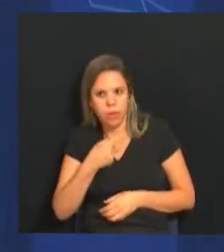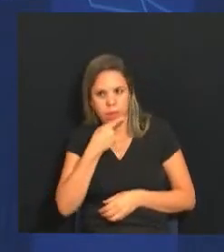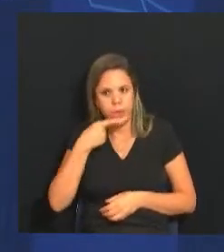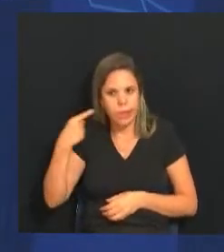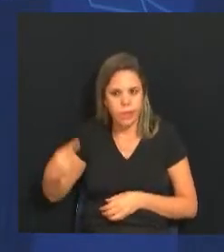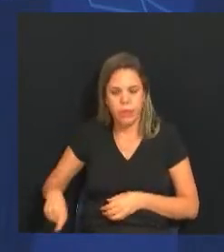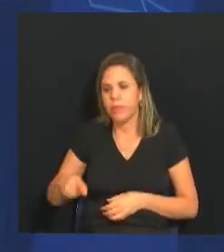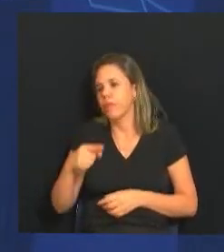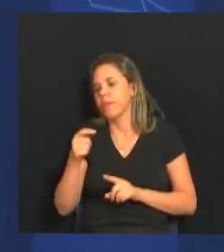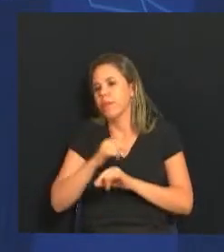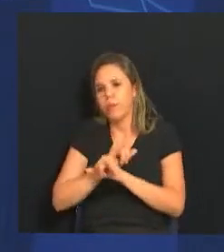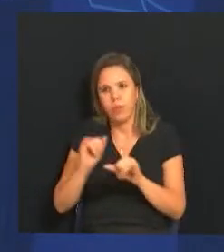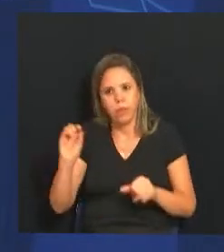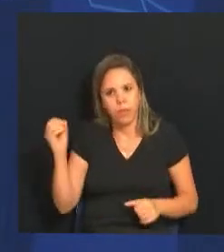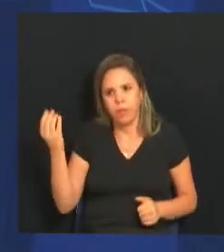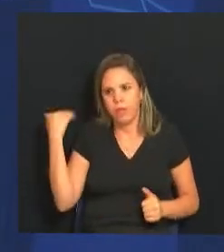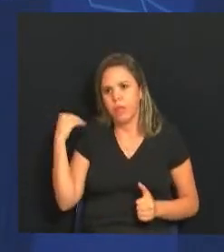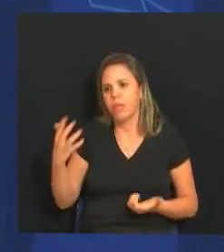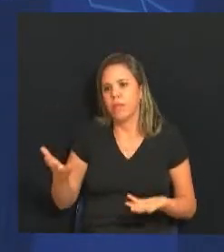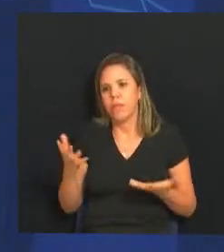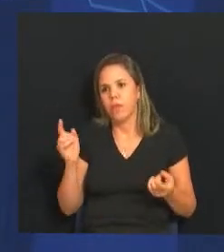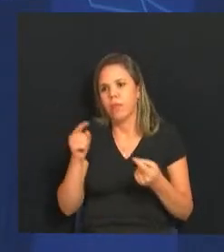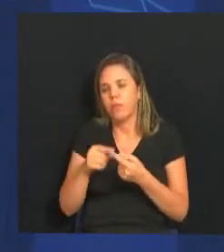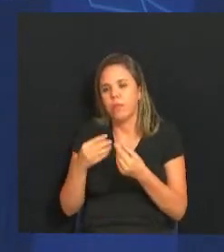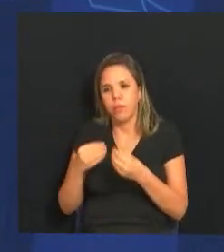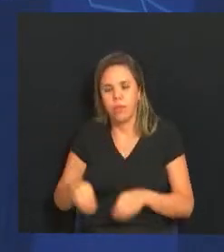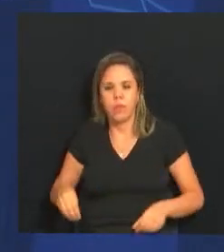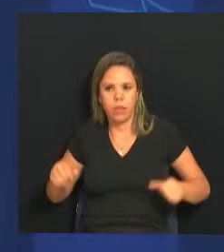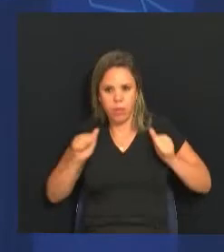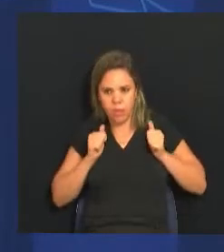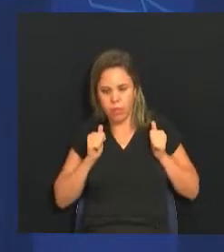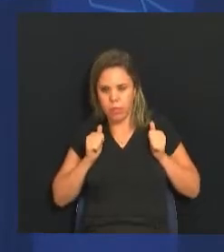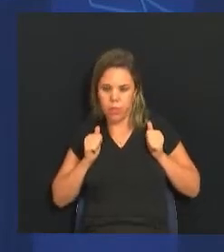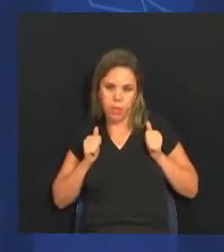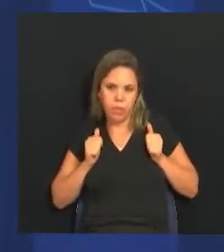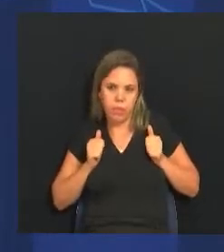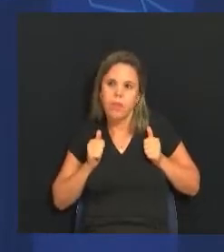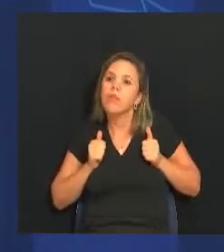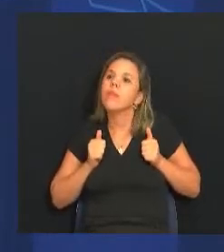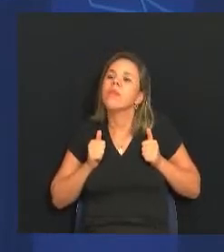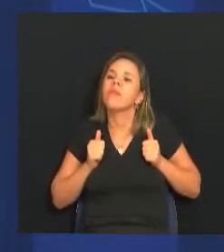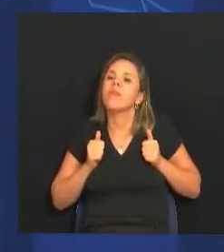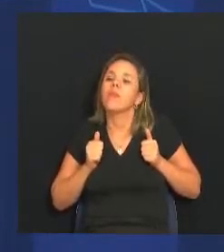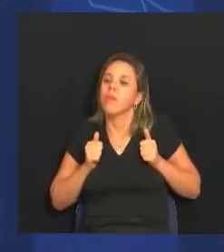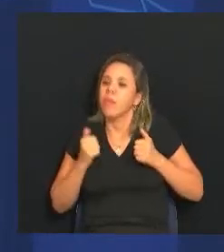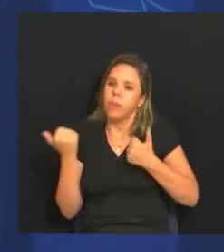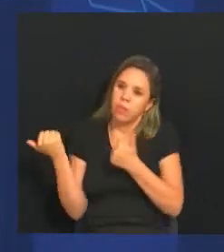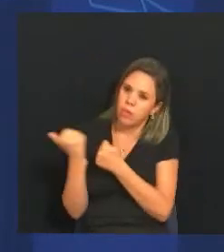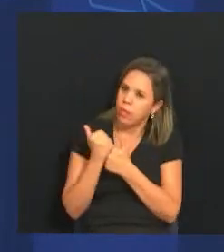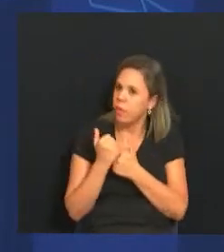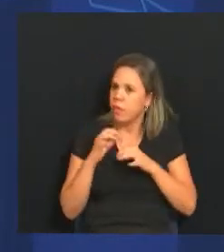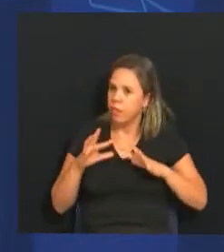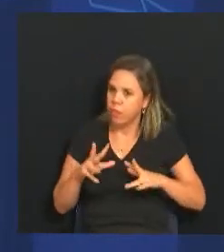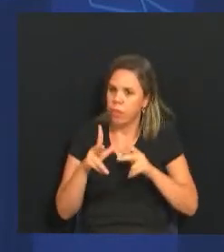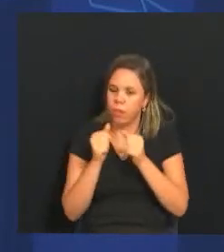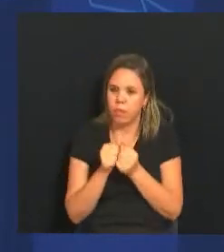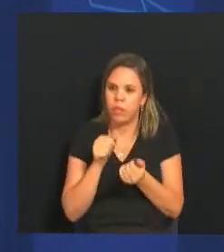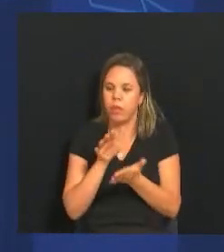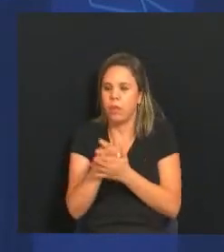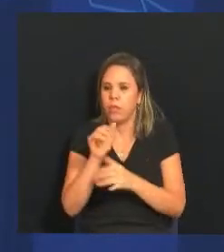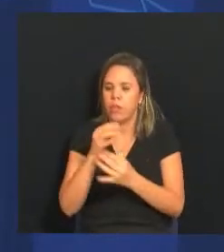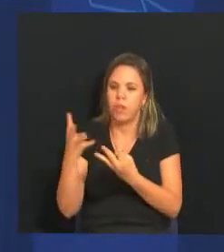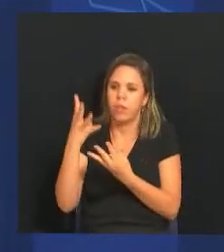anunciado em outubro que pretendia atingir a neutralidade em carbono, com a compensação de todas as emissões